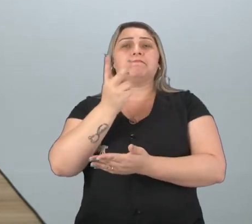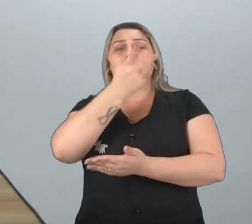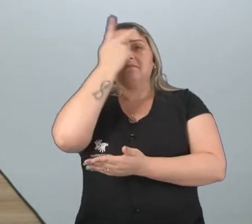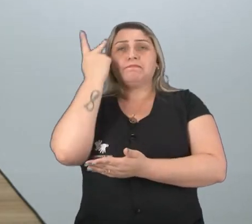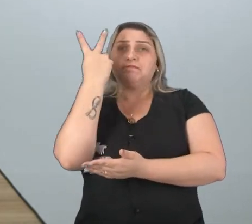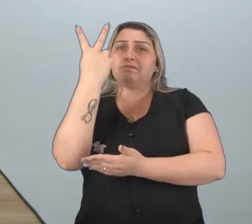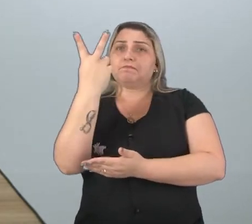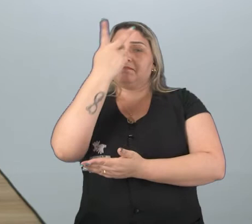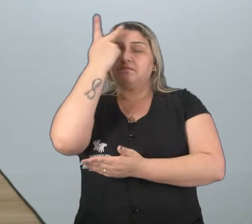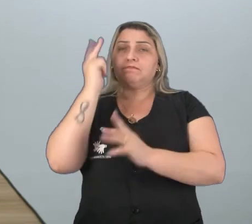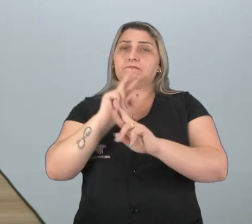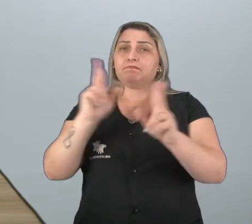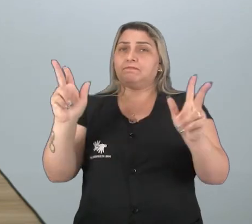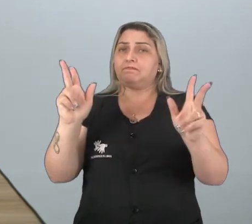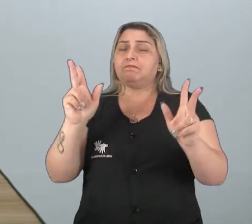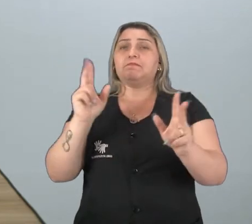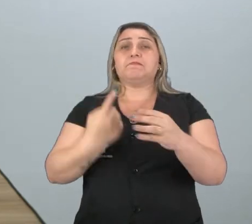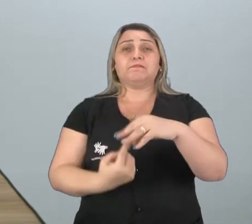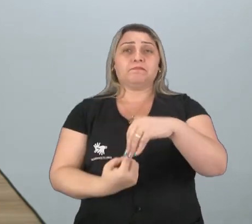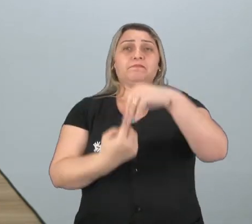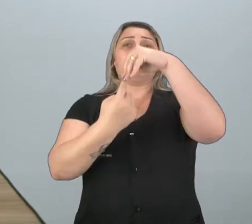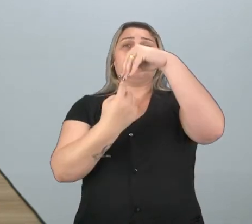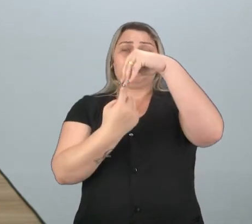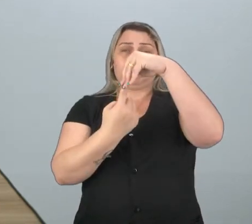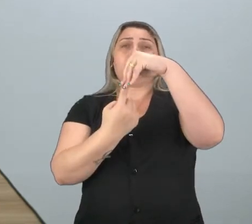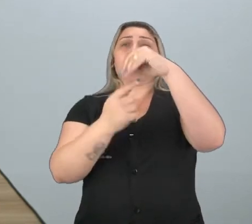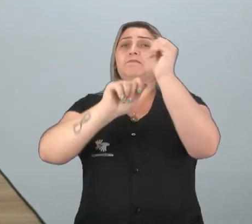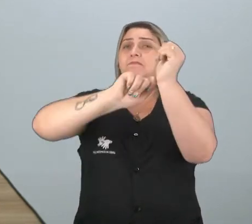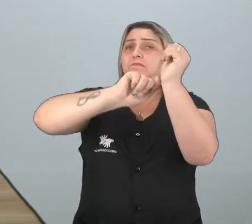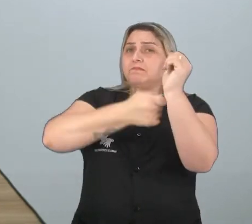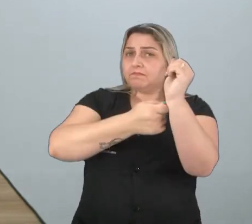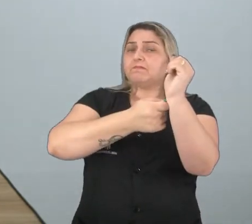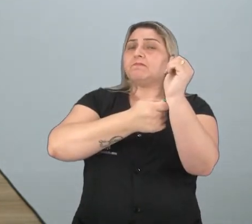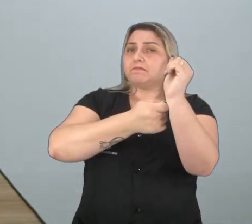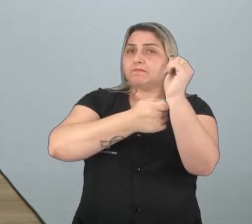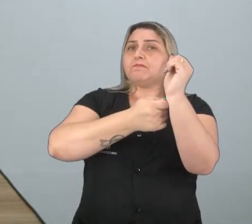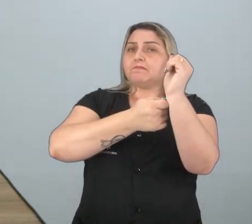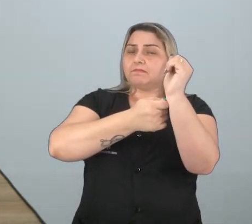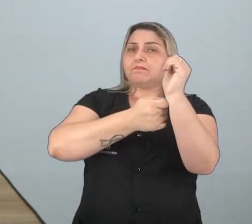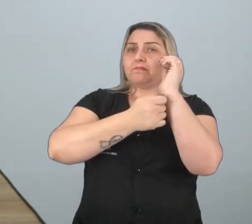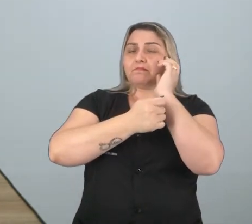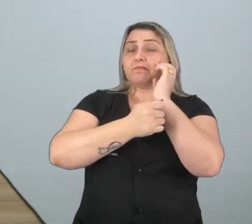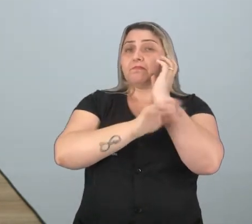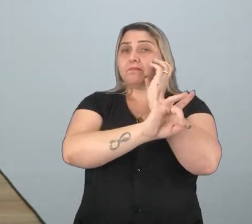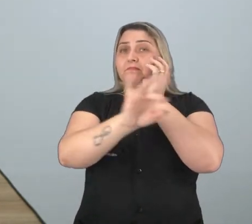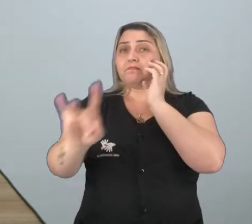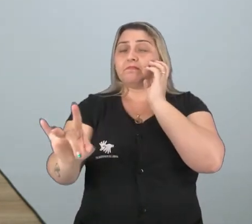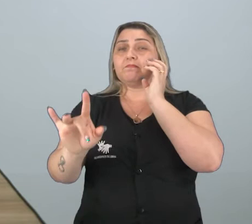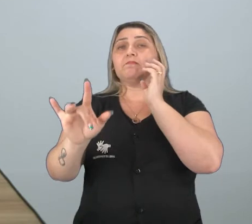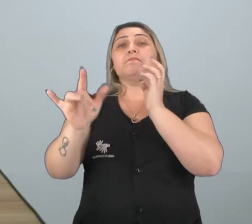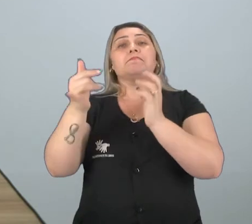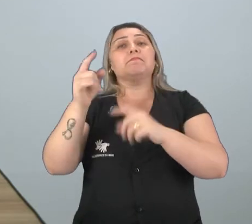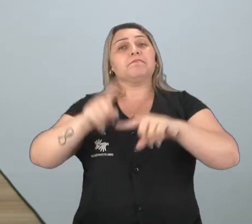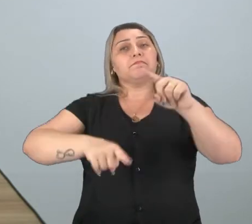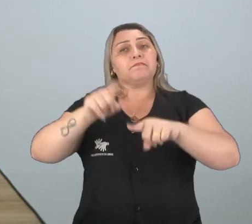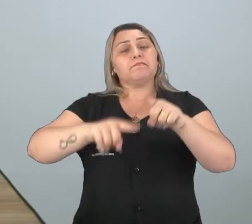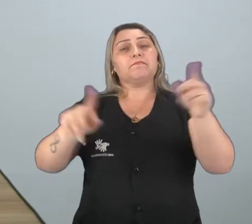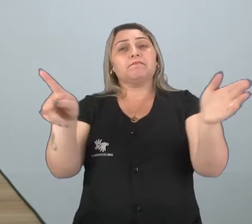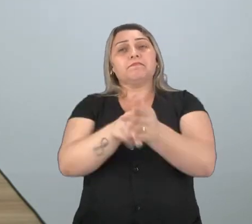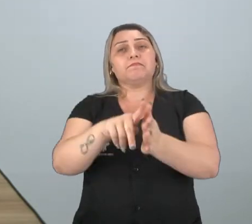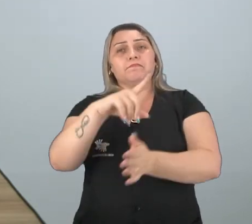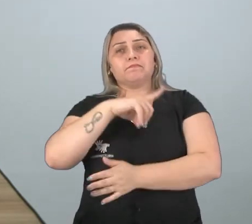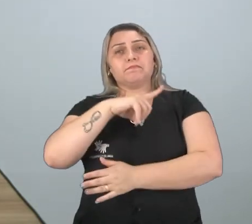pessoa. Afinal, é um código. Então, este código, cada aparelho tem o